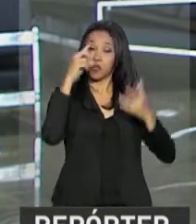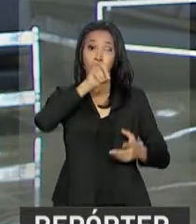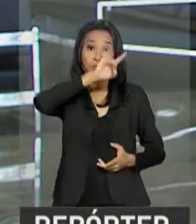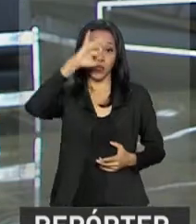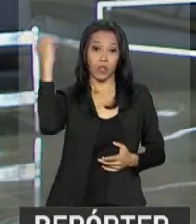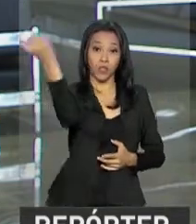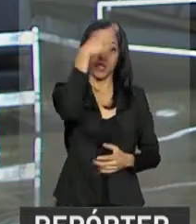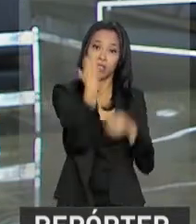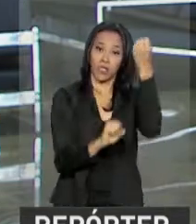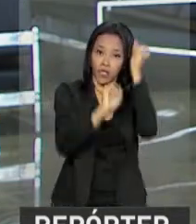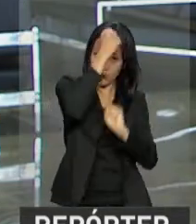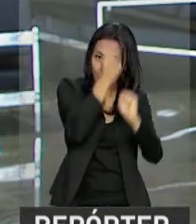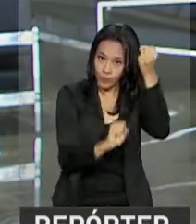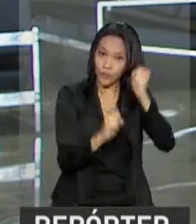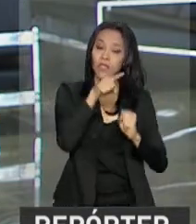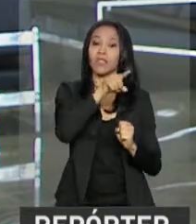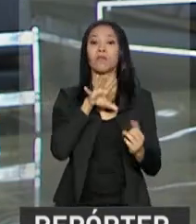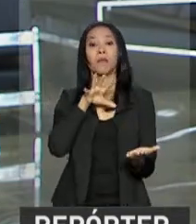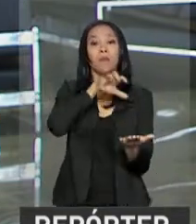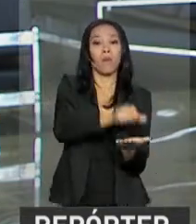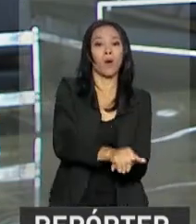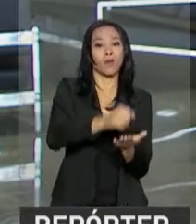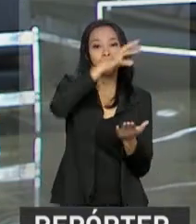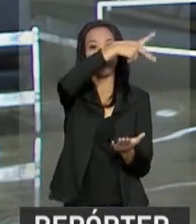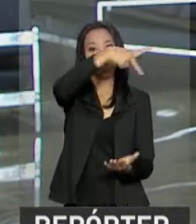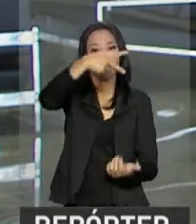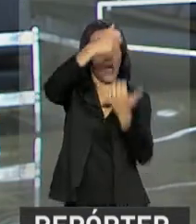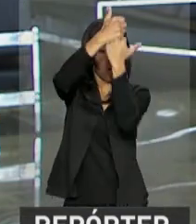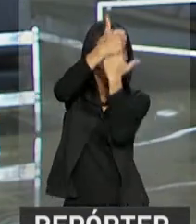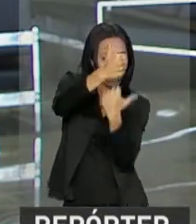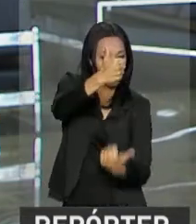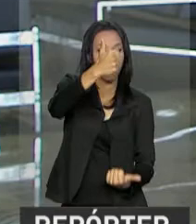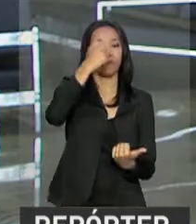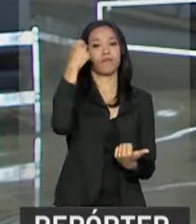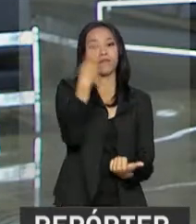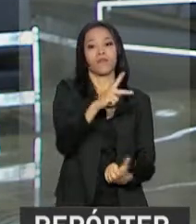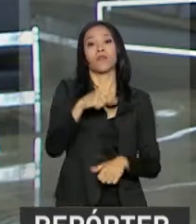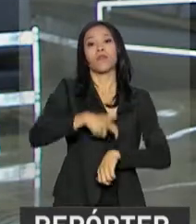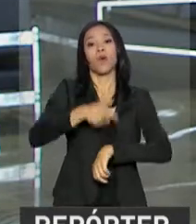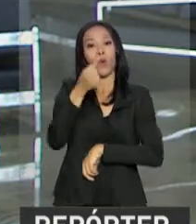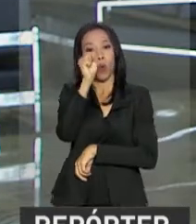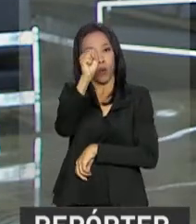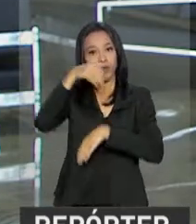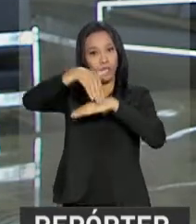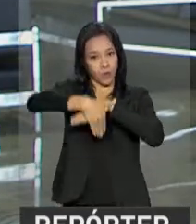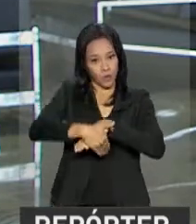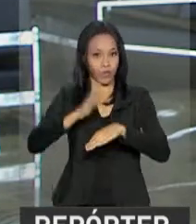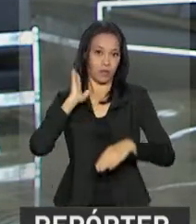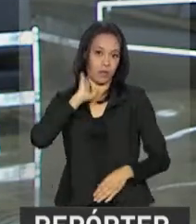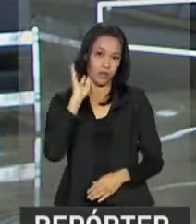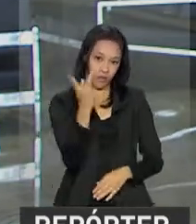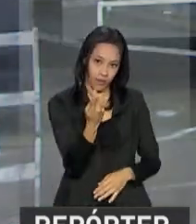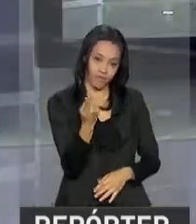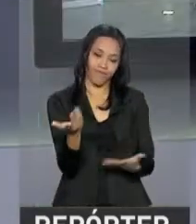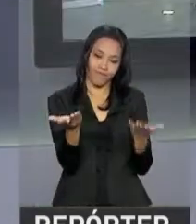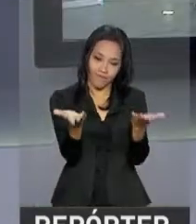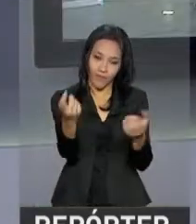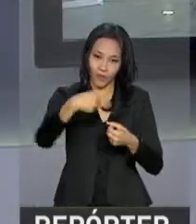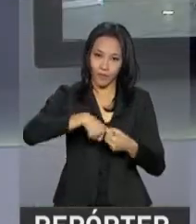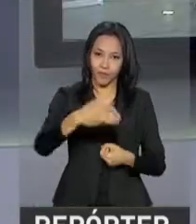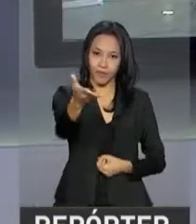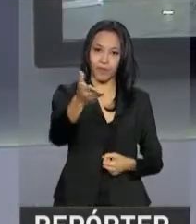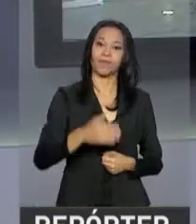da federação das indústrias do estado de minas gerais às 8 da noite em belo horizonte a isso voltamos com